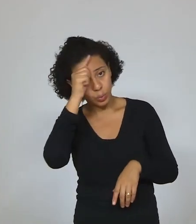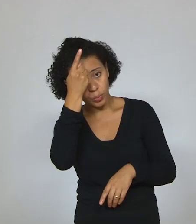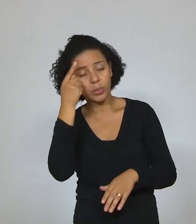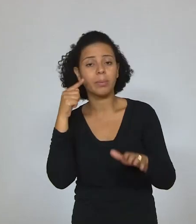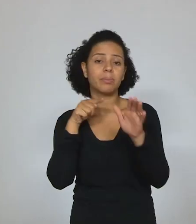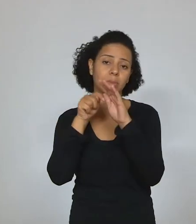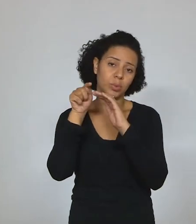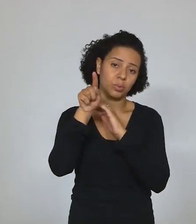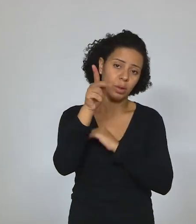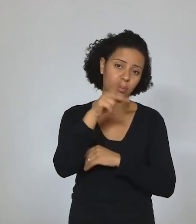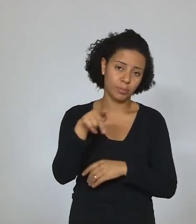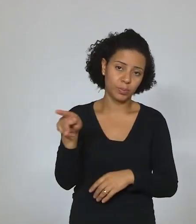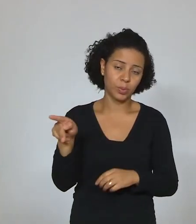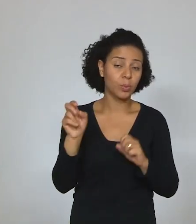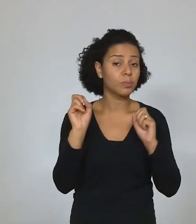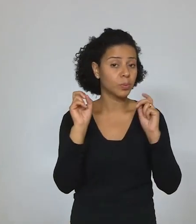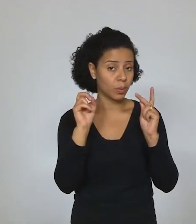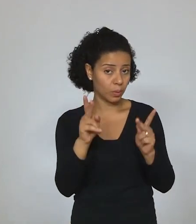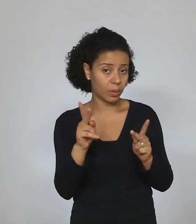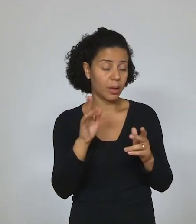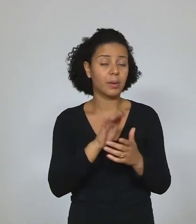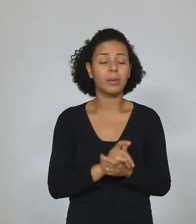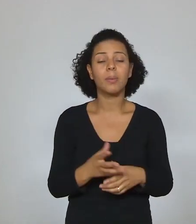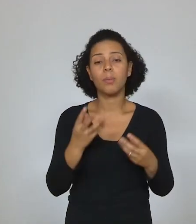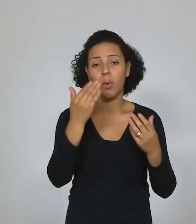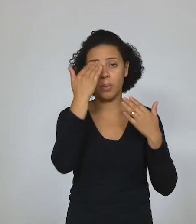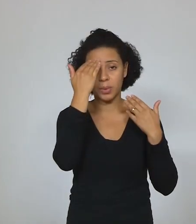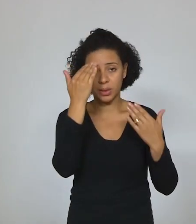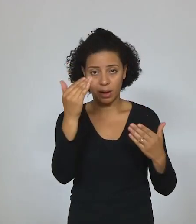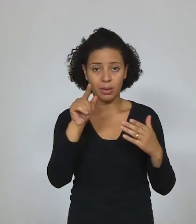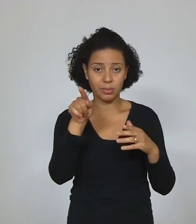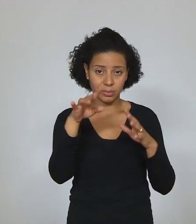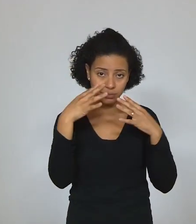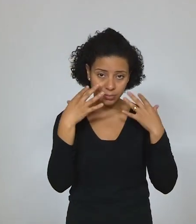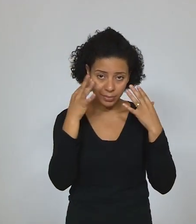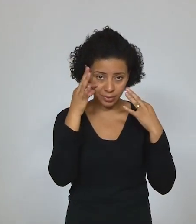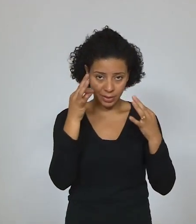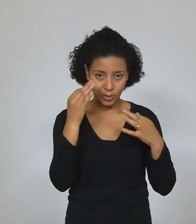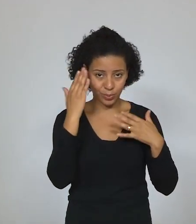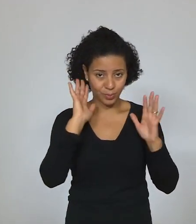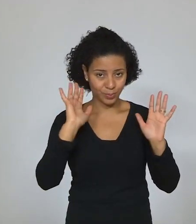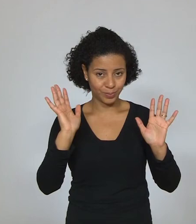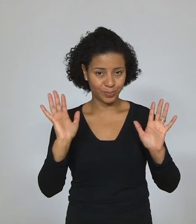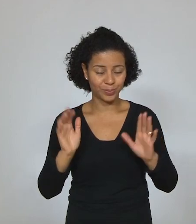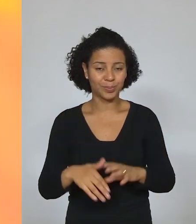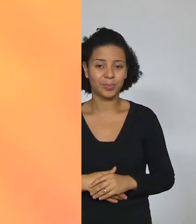ainda mais o seu aprendizado. Muito obrigado pela atenção e até mais.